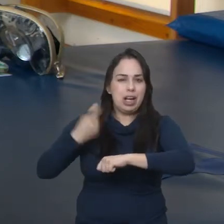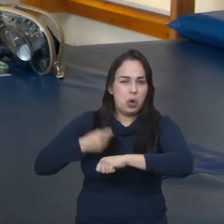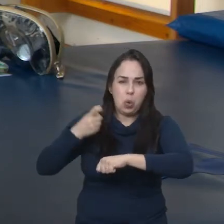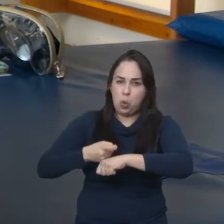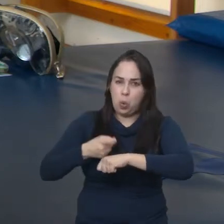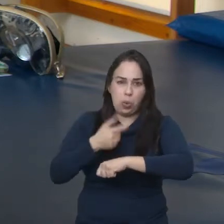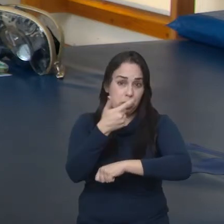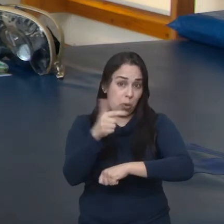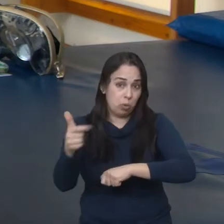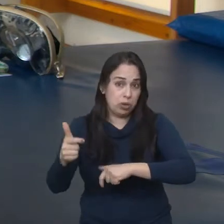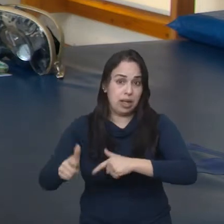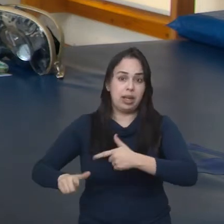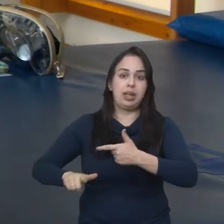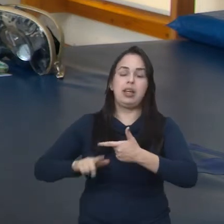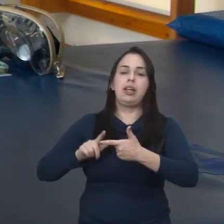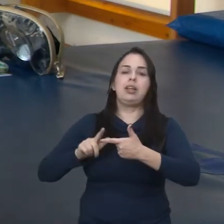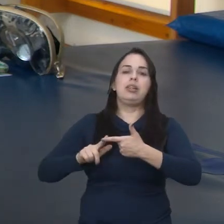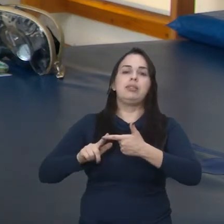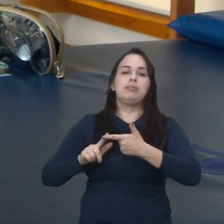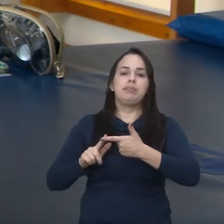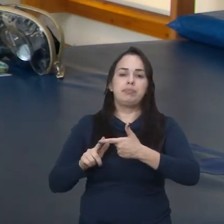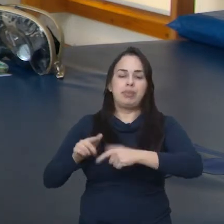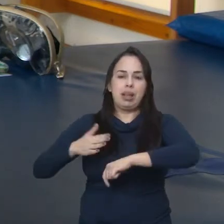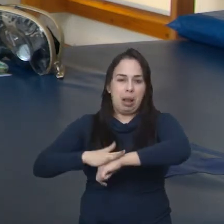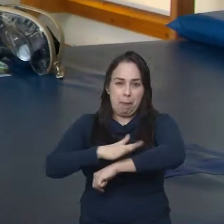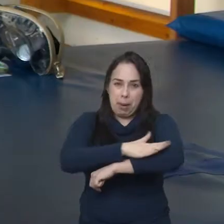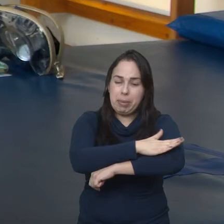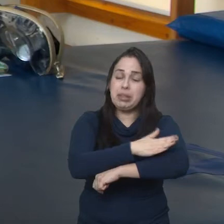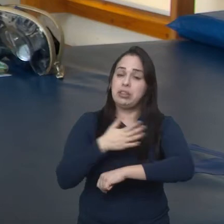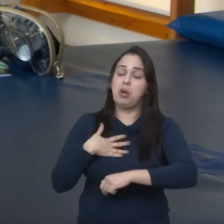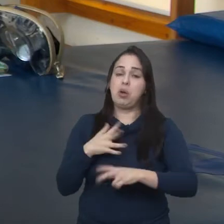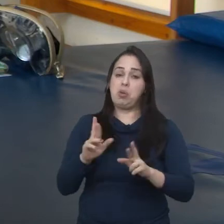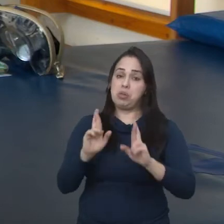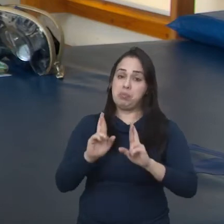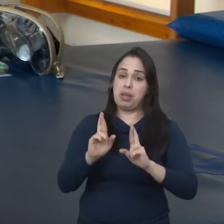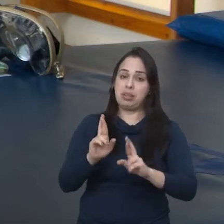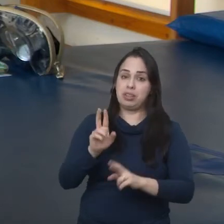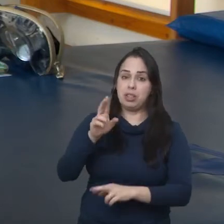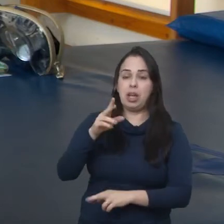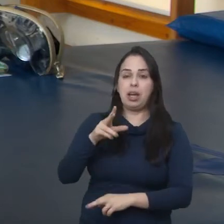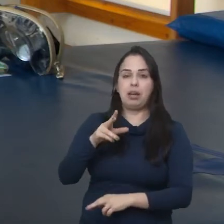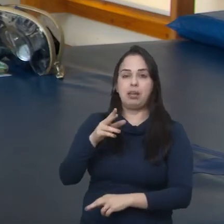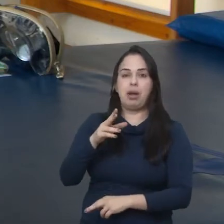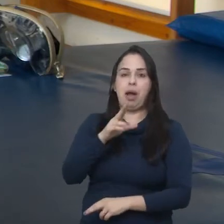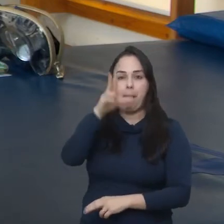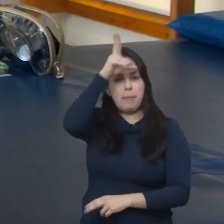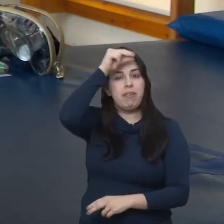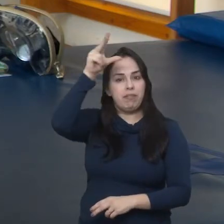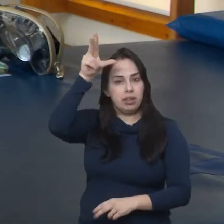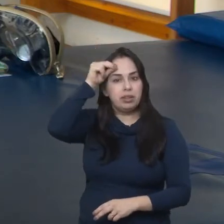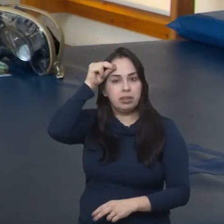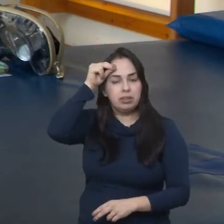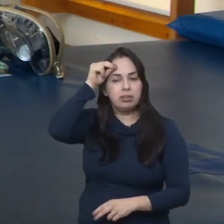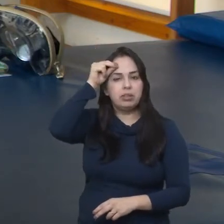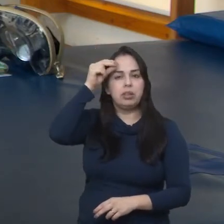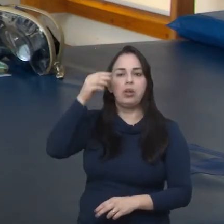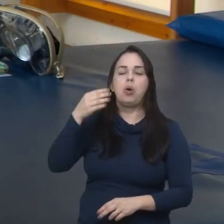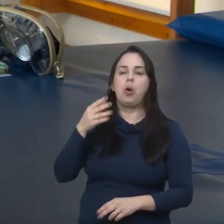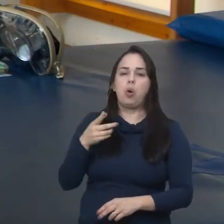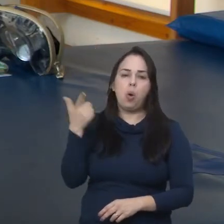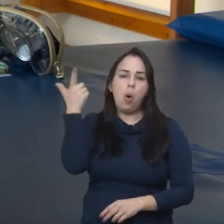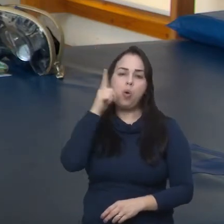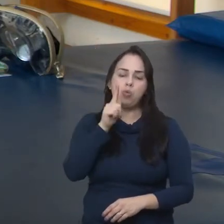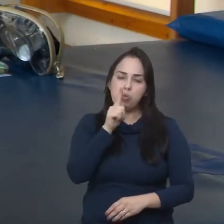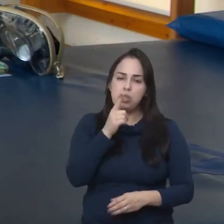obstáculos que são colocados de formas inadequadas, inapropriadas. Espero que o poder público, eles consigam mexer na